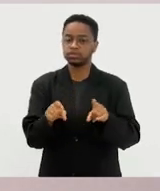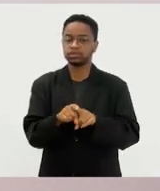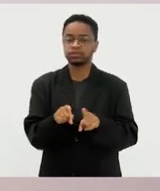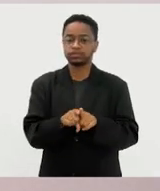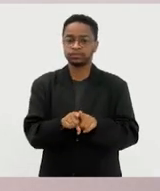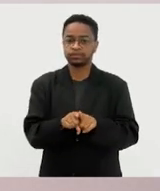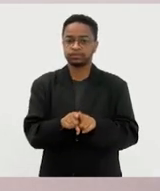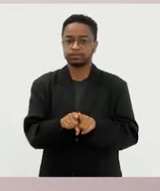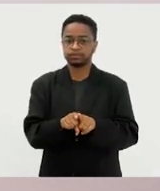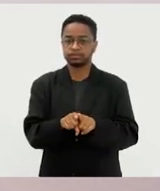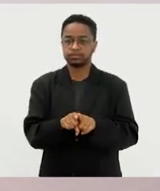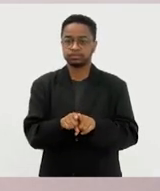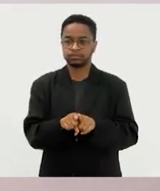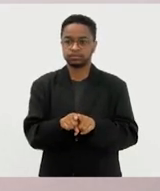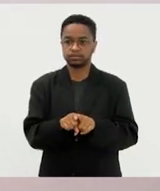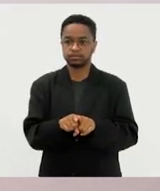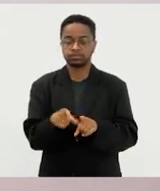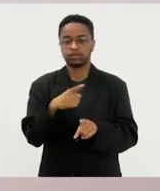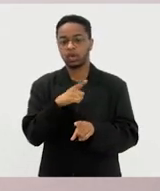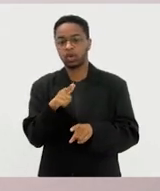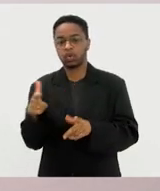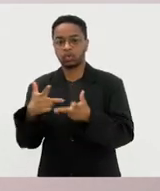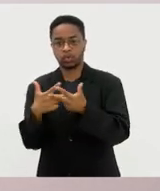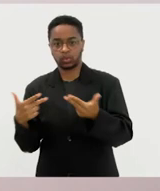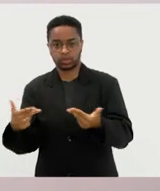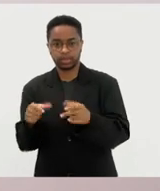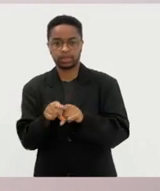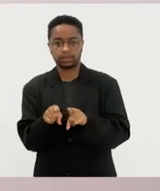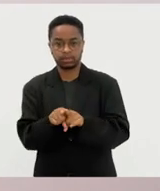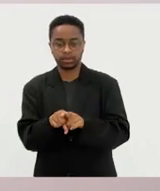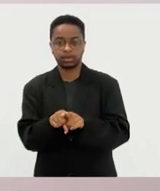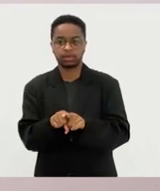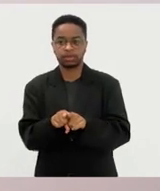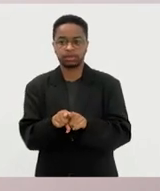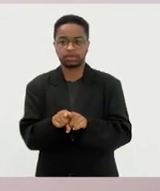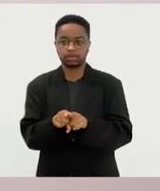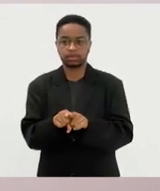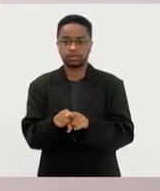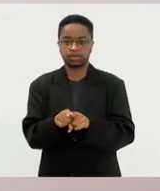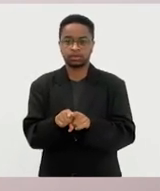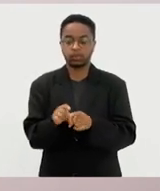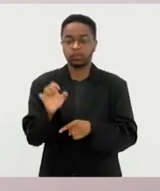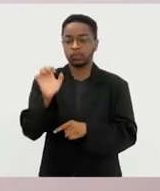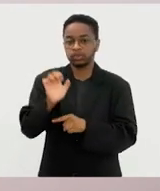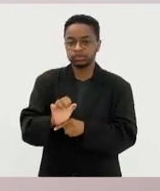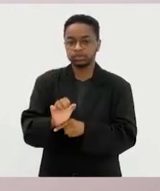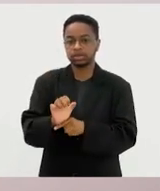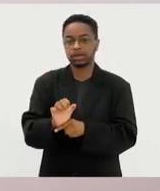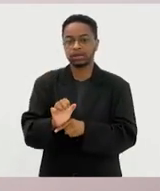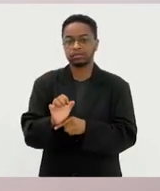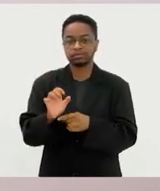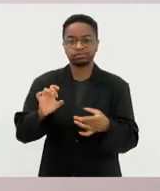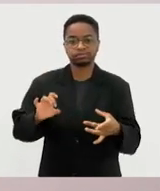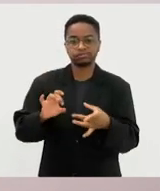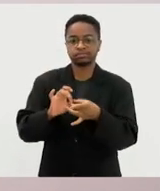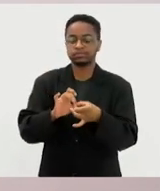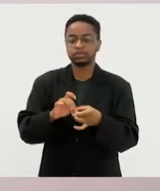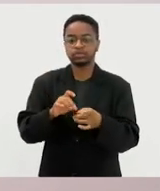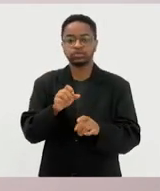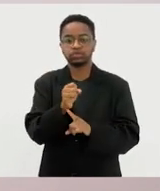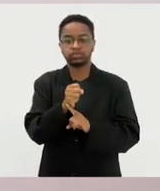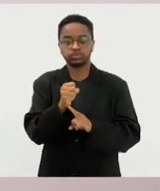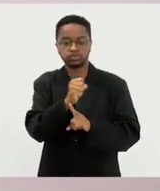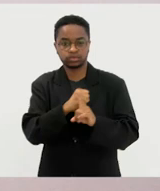Estado, e aí pegando o outro lado, né, eu estando aqui, o Estado é muito mais próximo da sociedade, tem muito